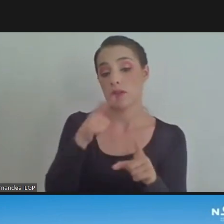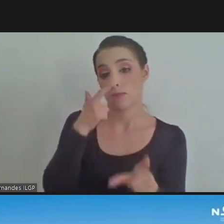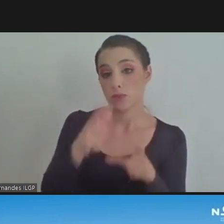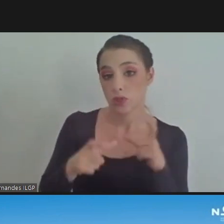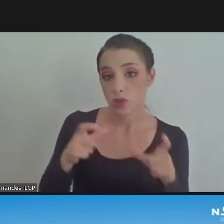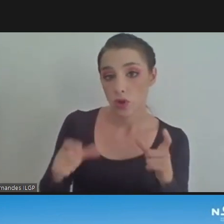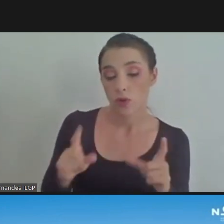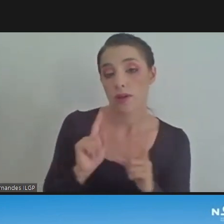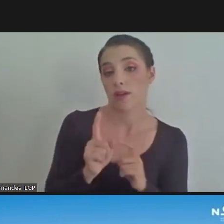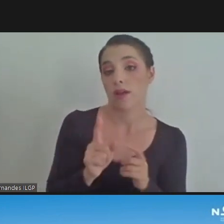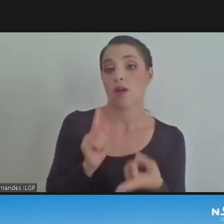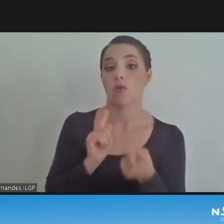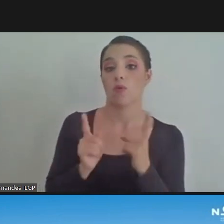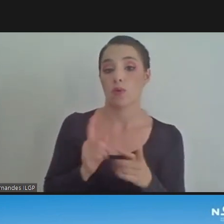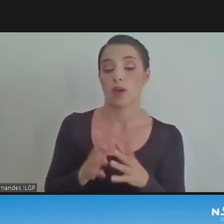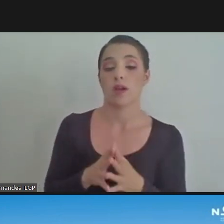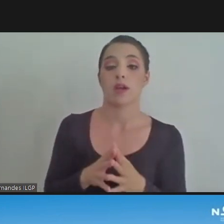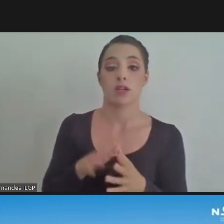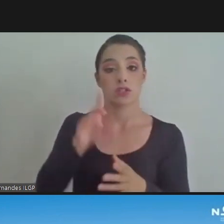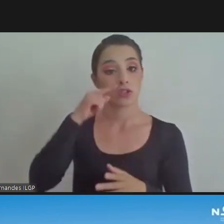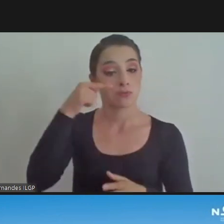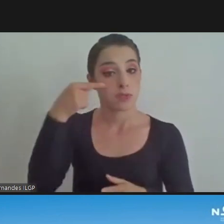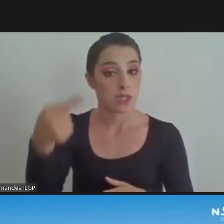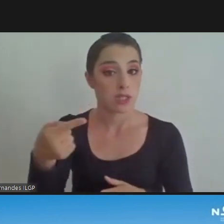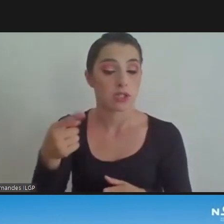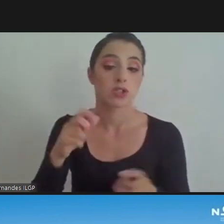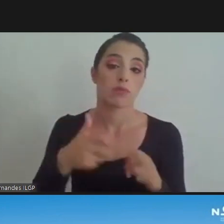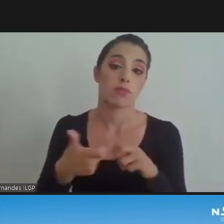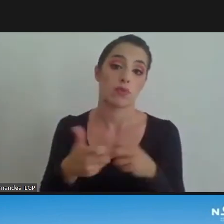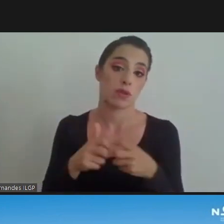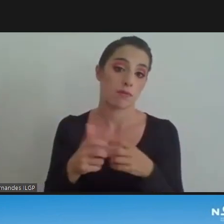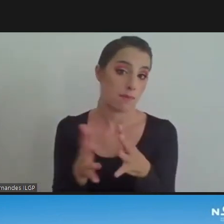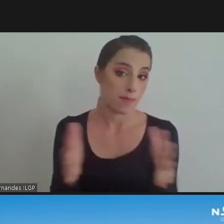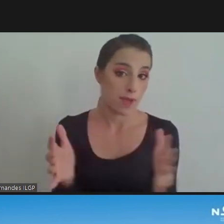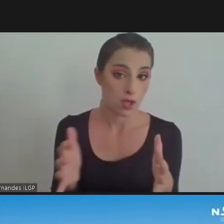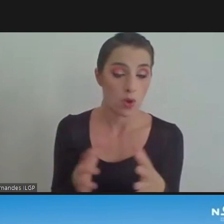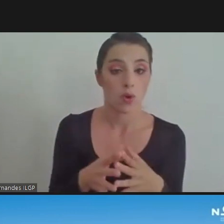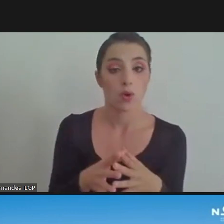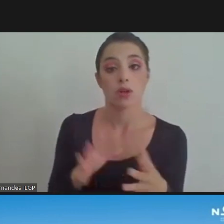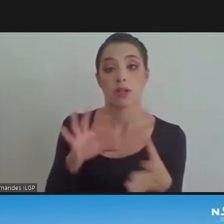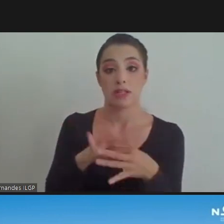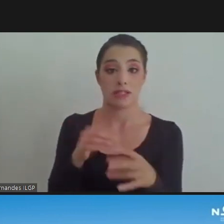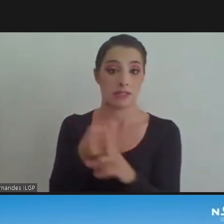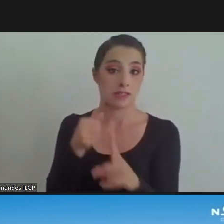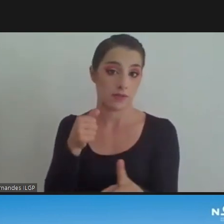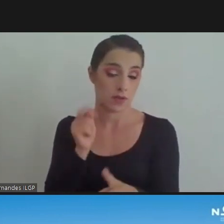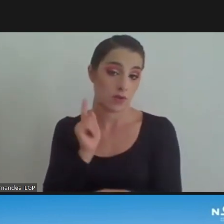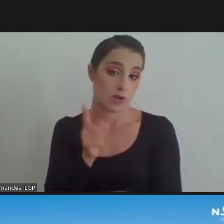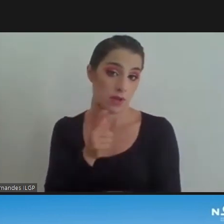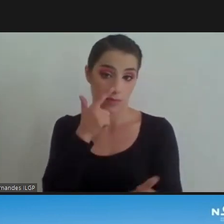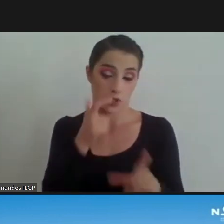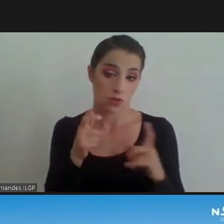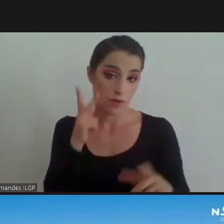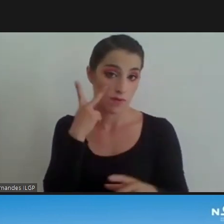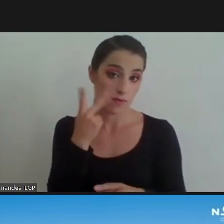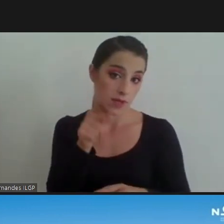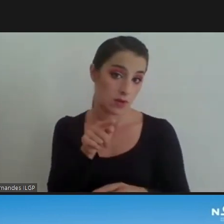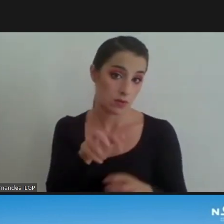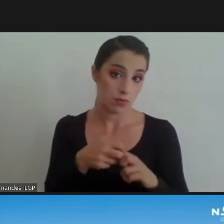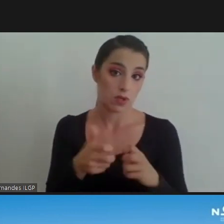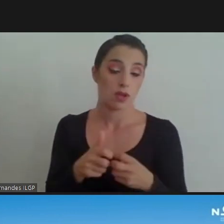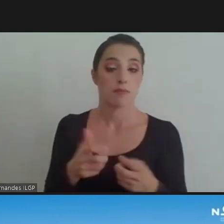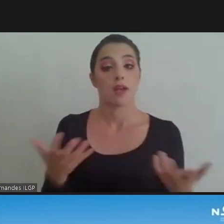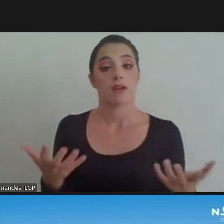é a especialista no problema, a maior especialista no problema, no desafio, que é a pessoa que está vivendo o problema.